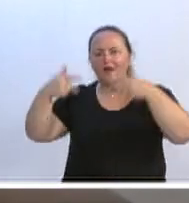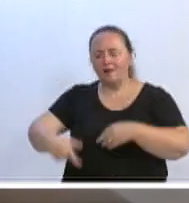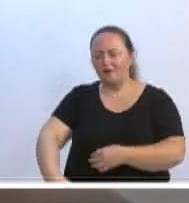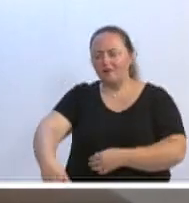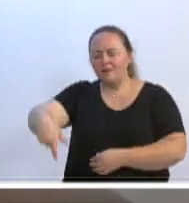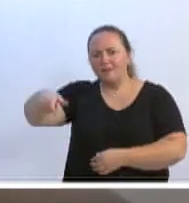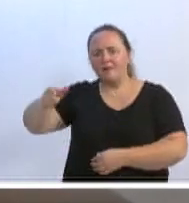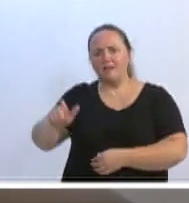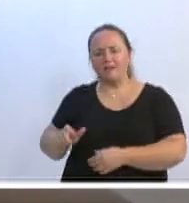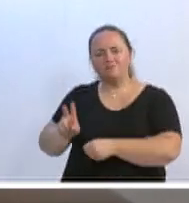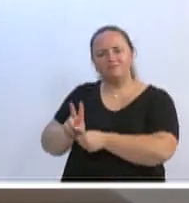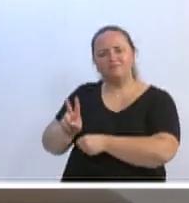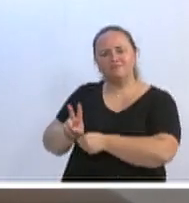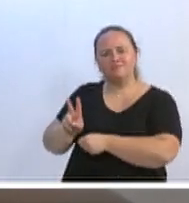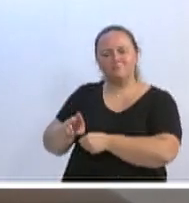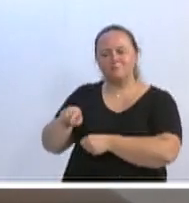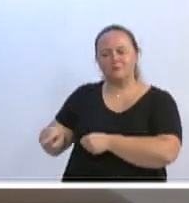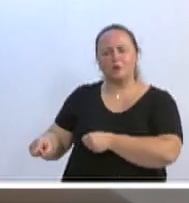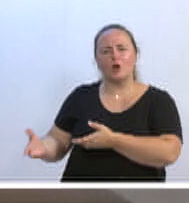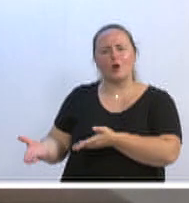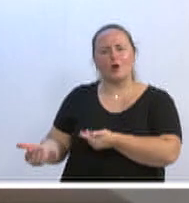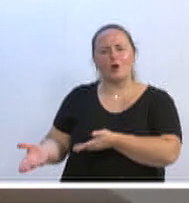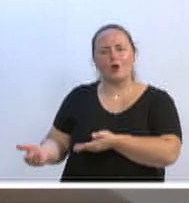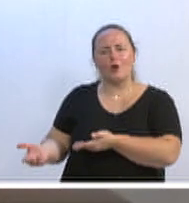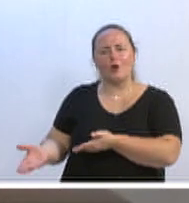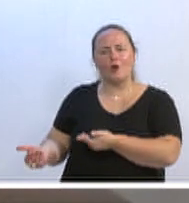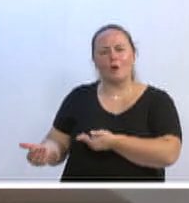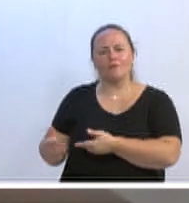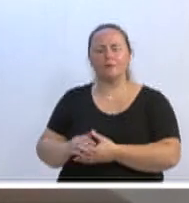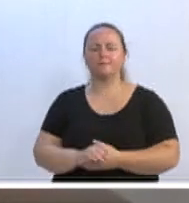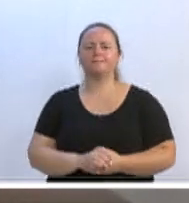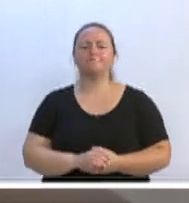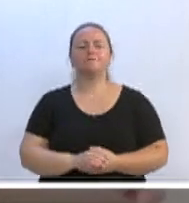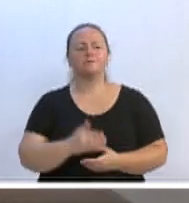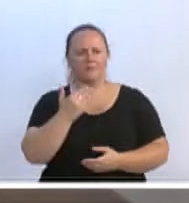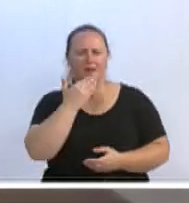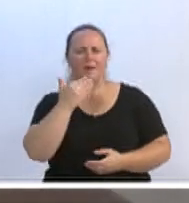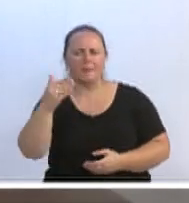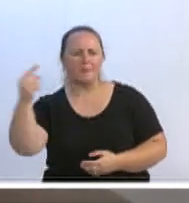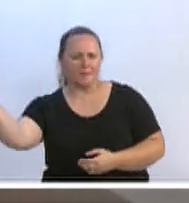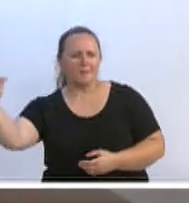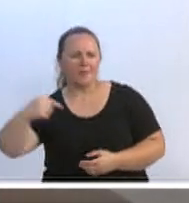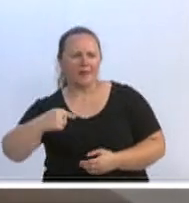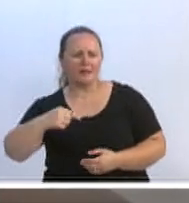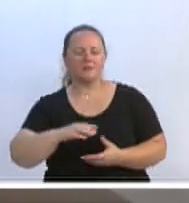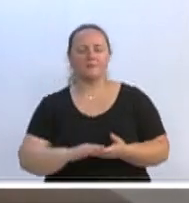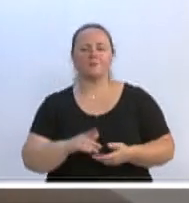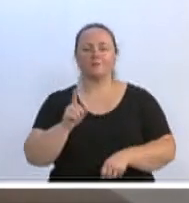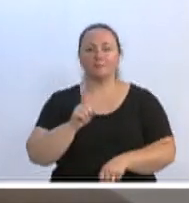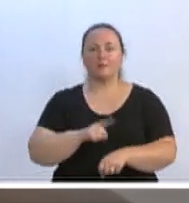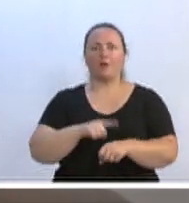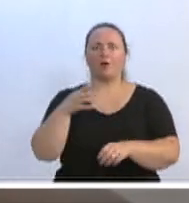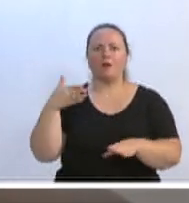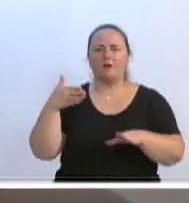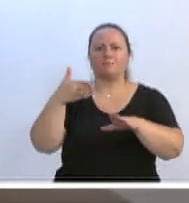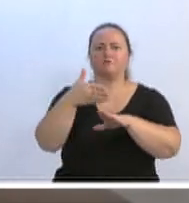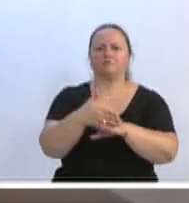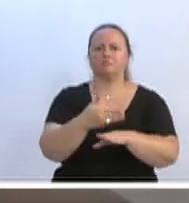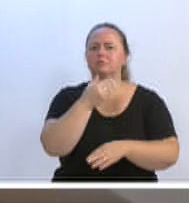o menor, é o mais novo. Então manda chamá-lo. Quando entrou aquele menino, ruivo,